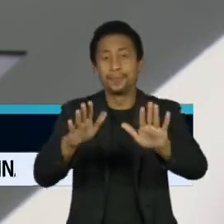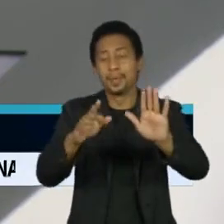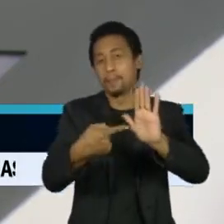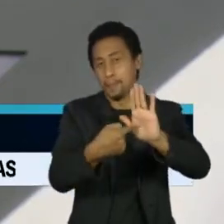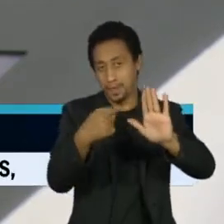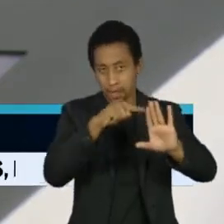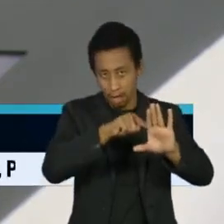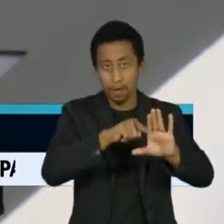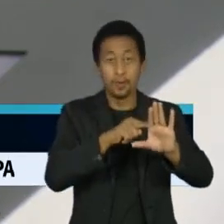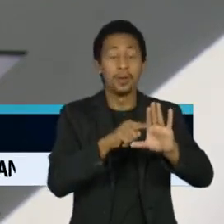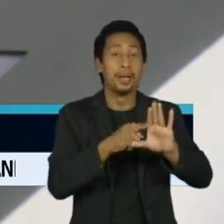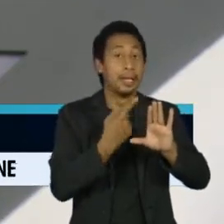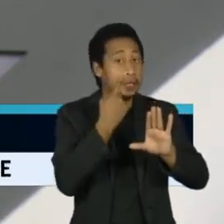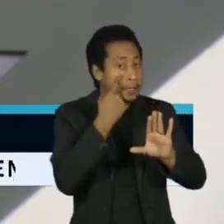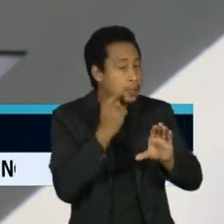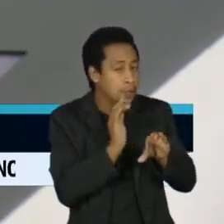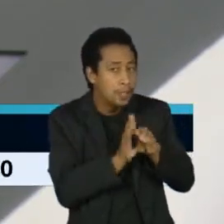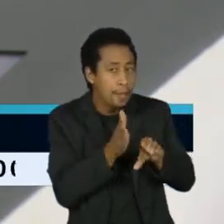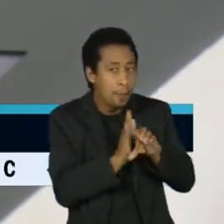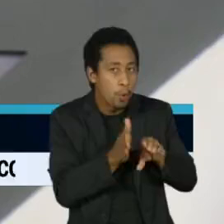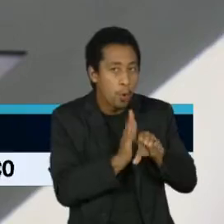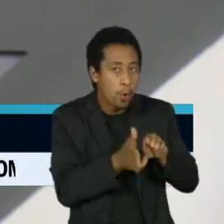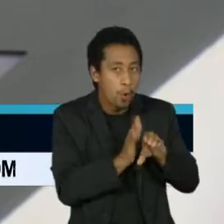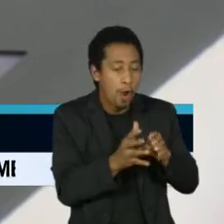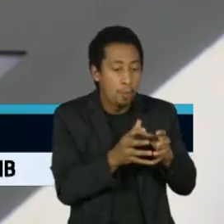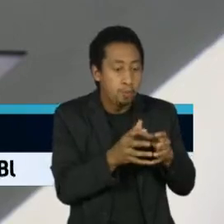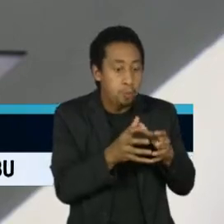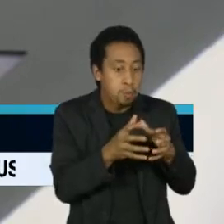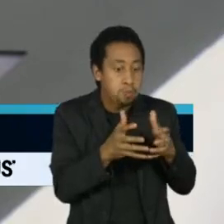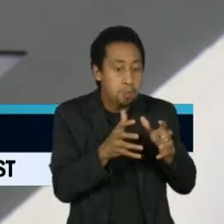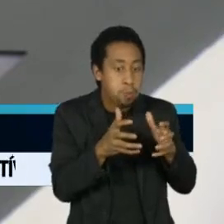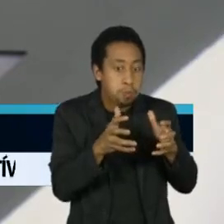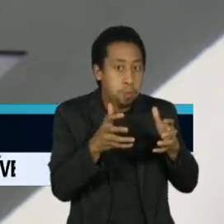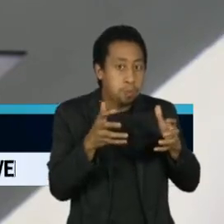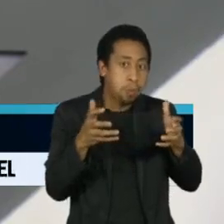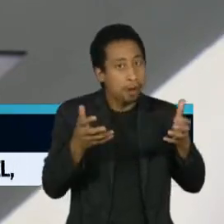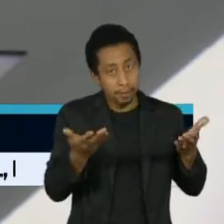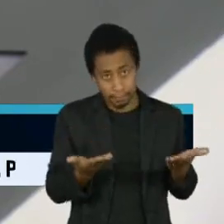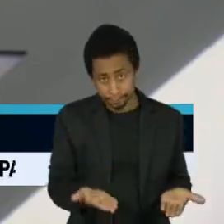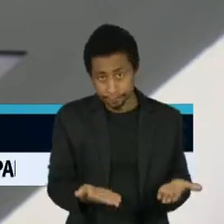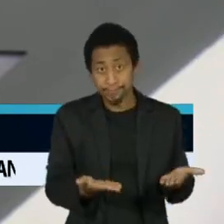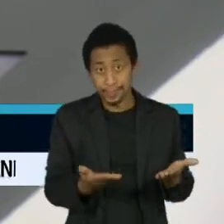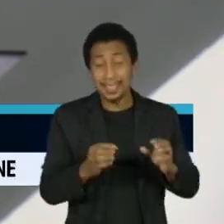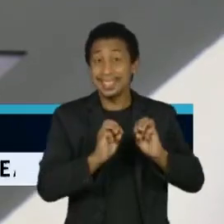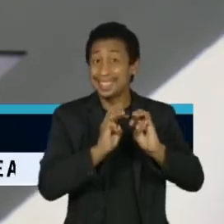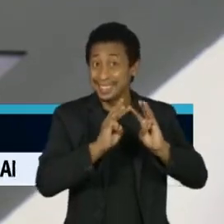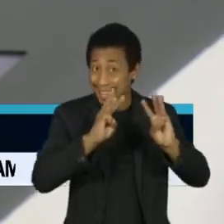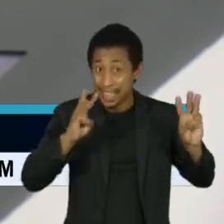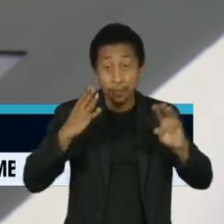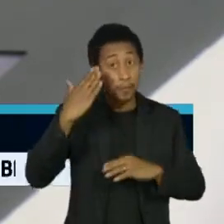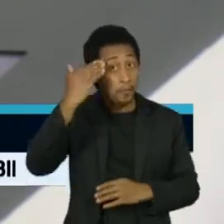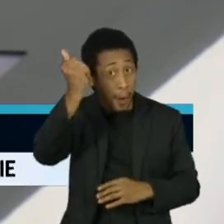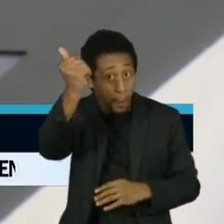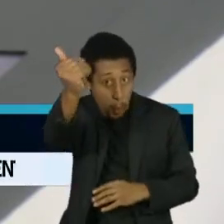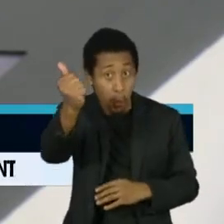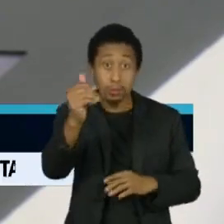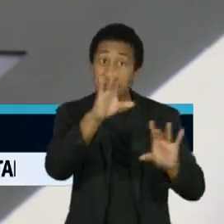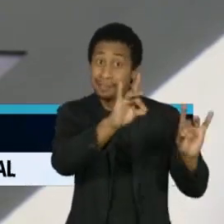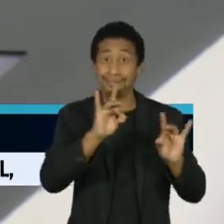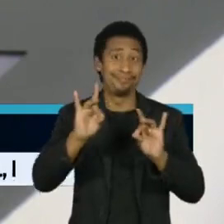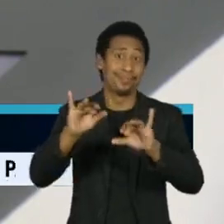né que vai ficando maior E aí pelo fato de ser compartilhado por sites que são conhecidos mas ainda assim